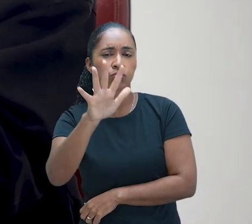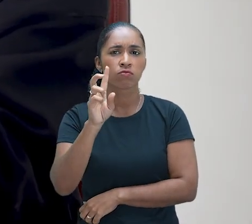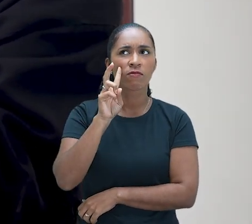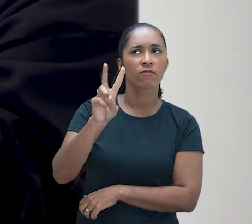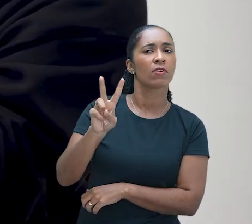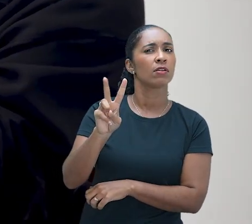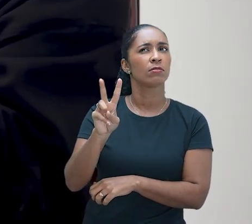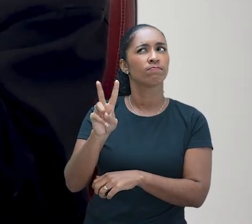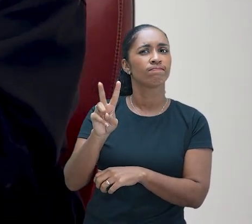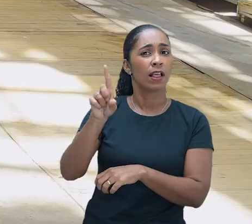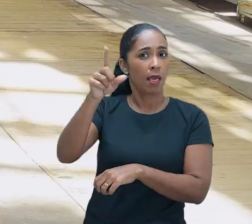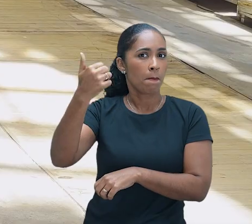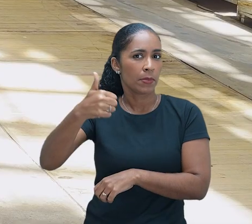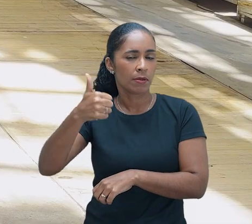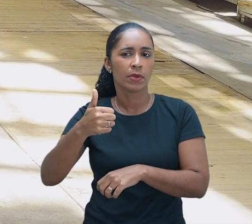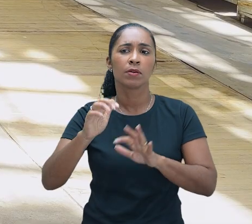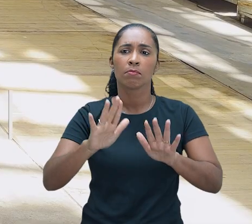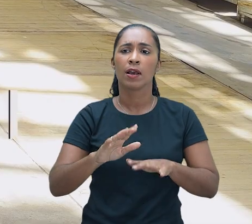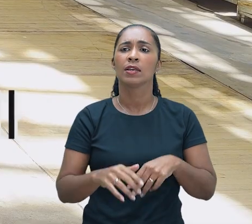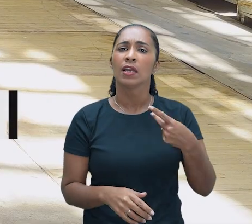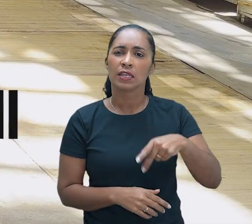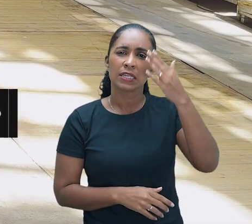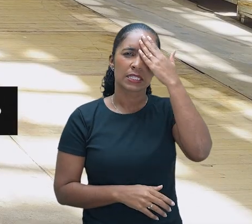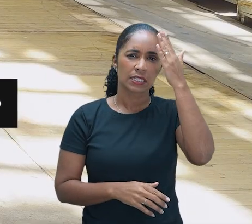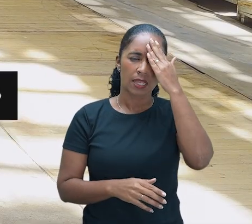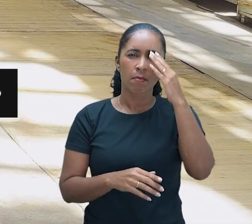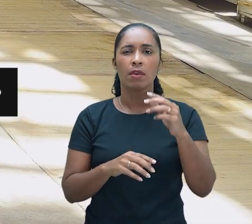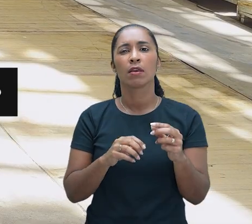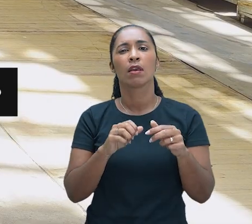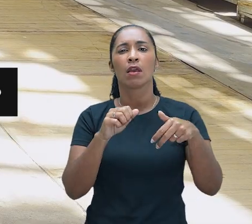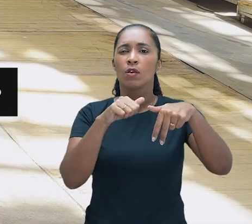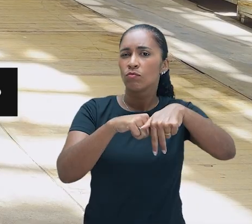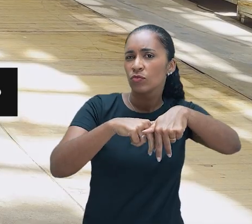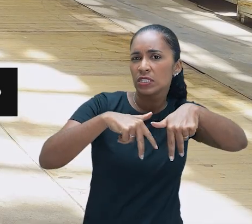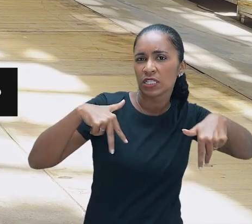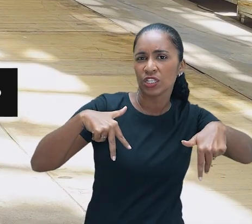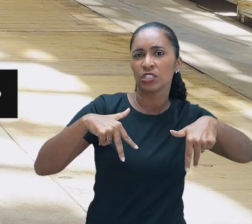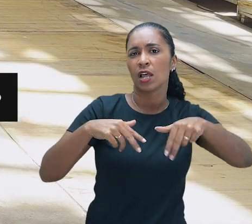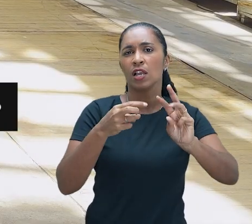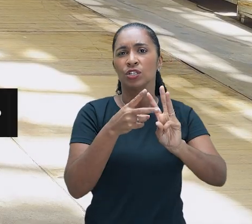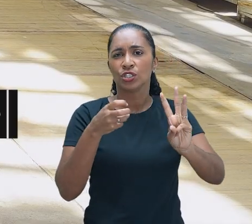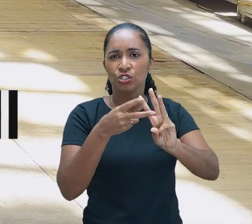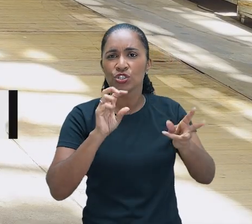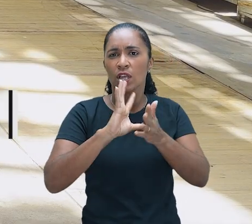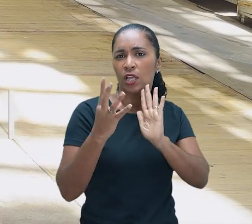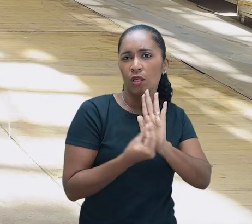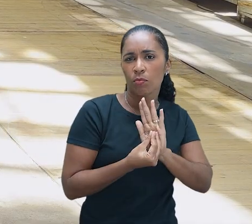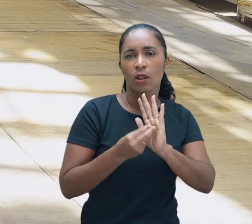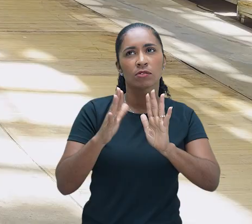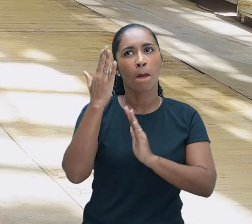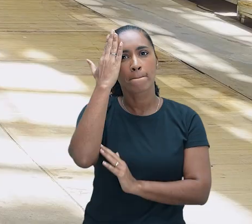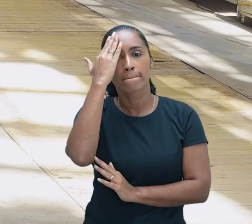primeiro lá e a gente tem os saberes ancestrais, quilombolas, indígenas. Esses